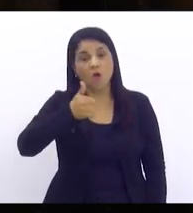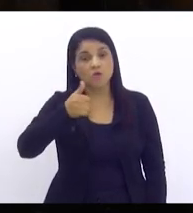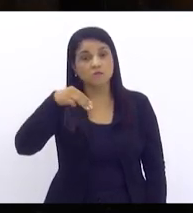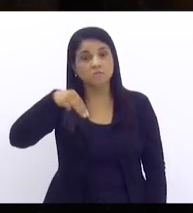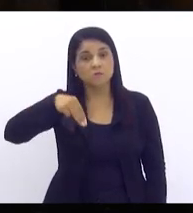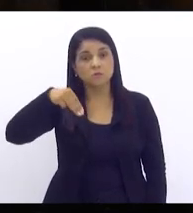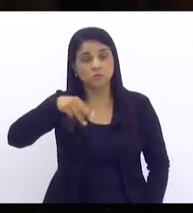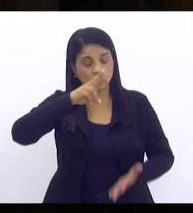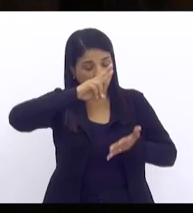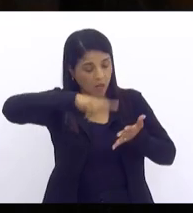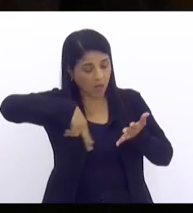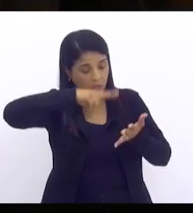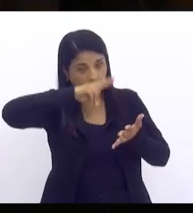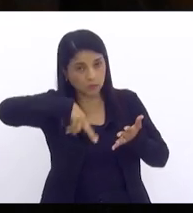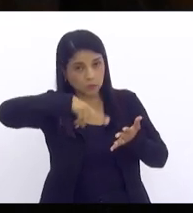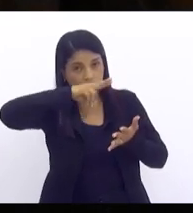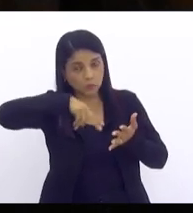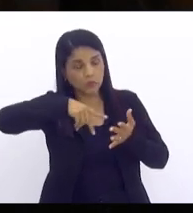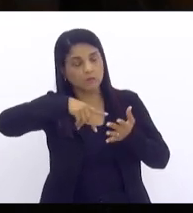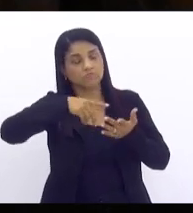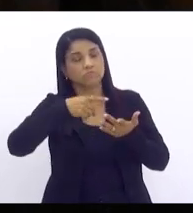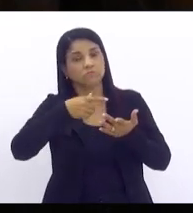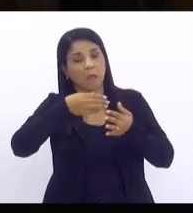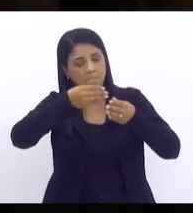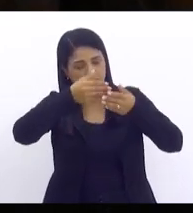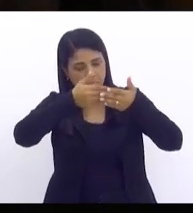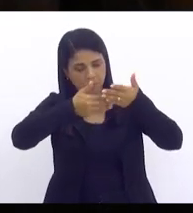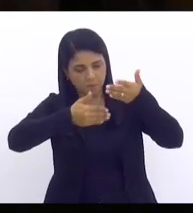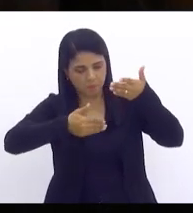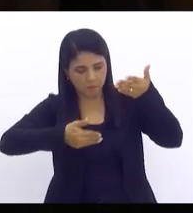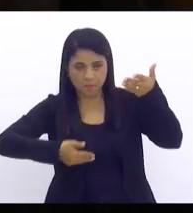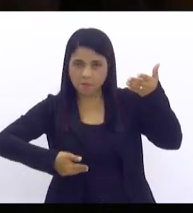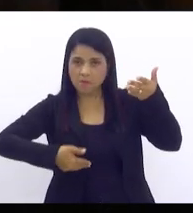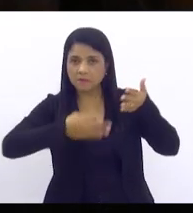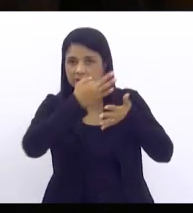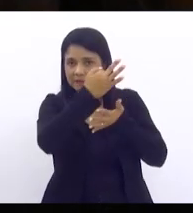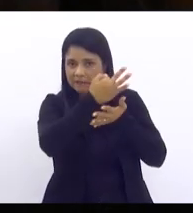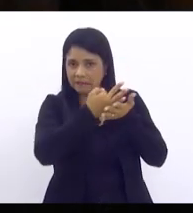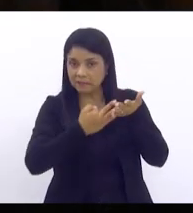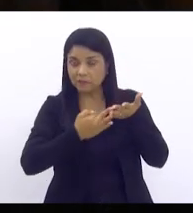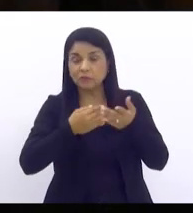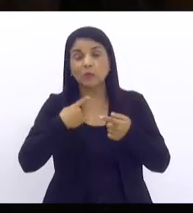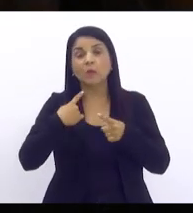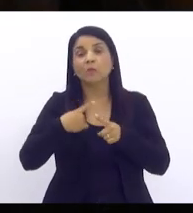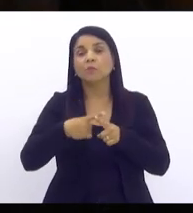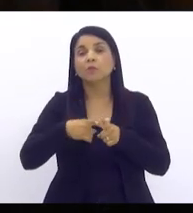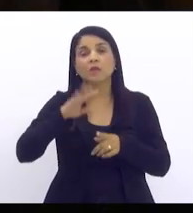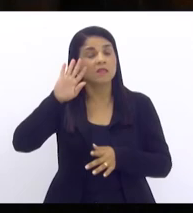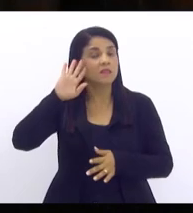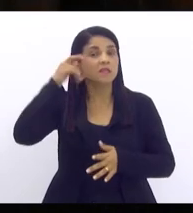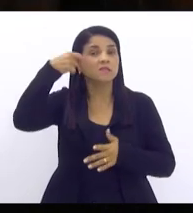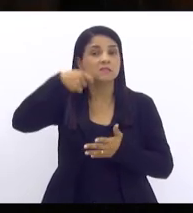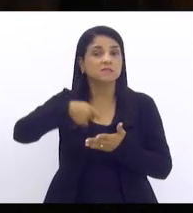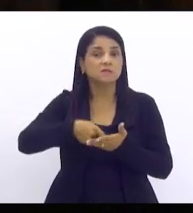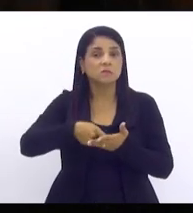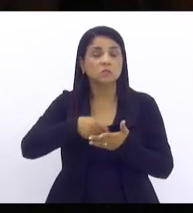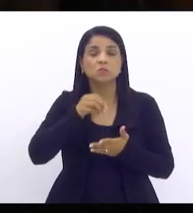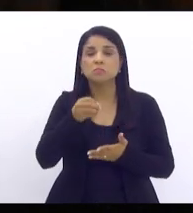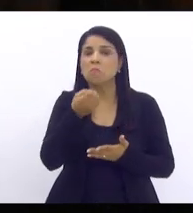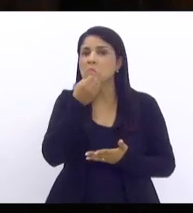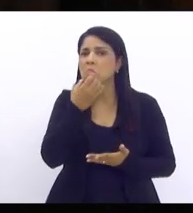Mas por que dessa decisão? Qual é o benefício